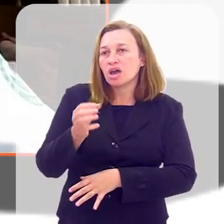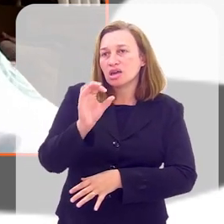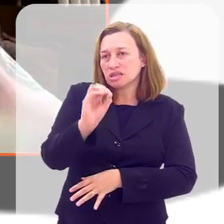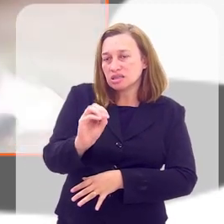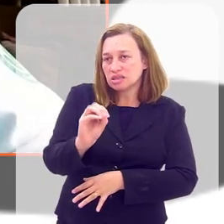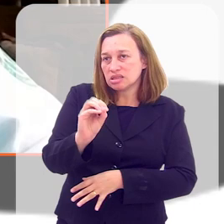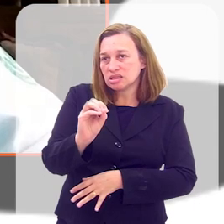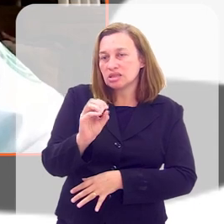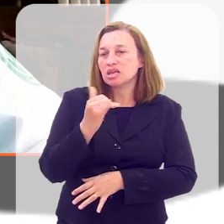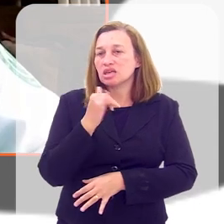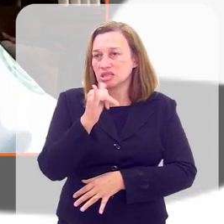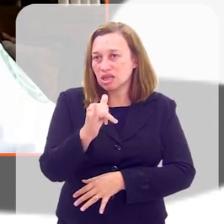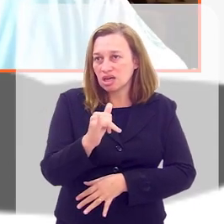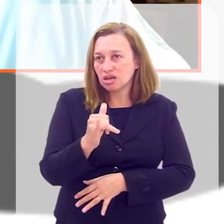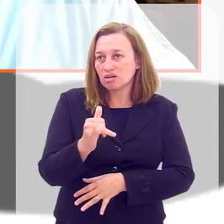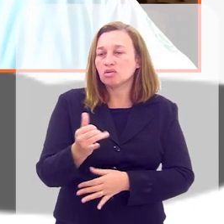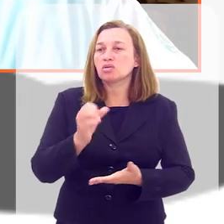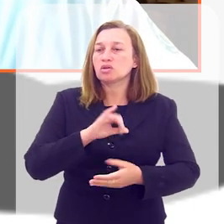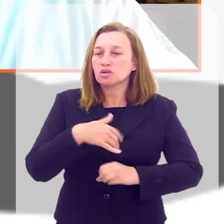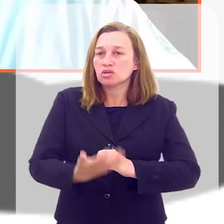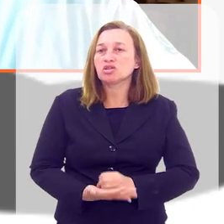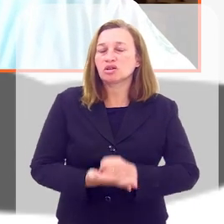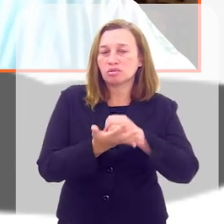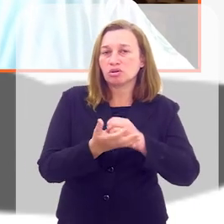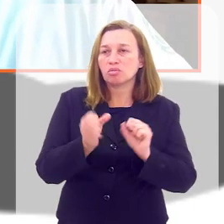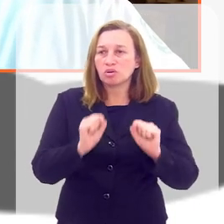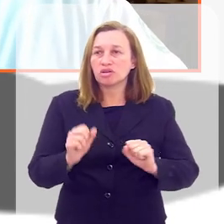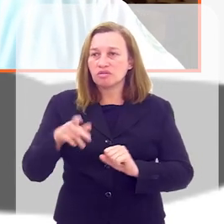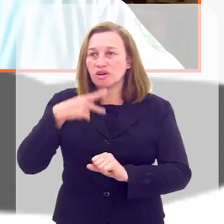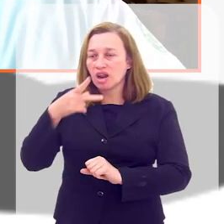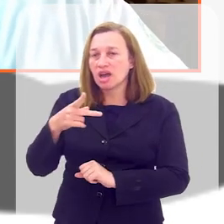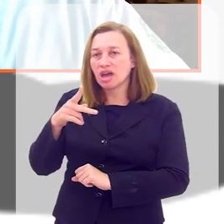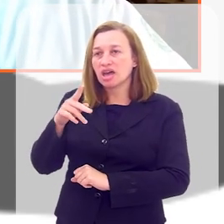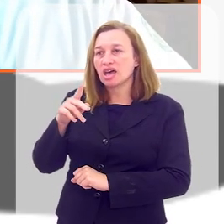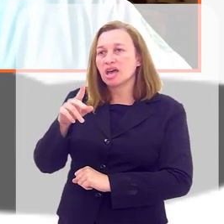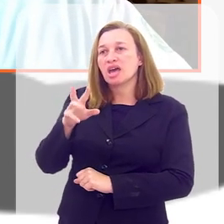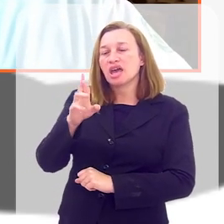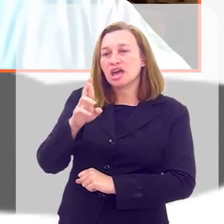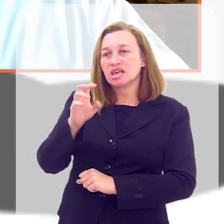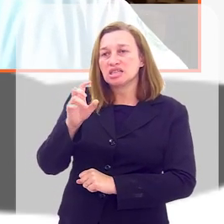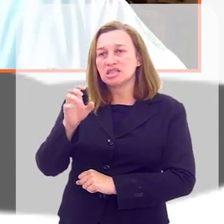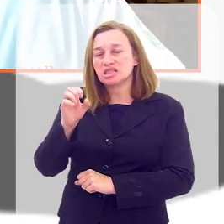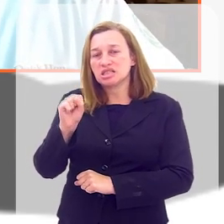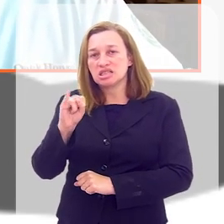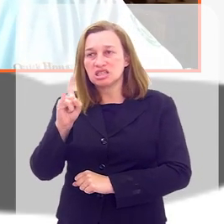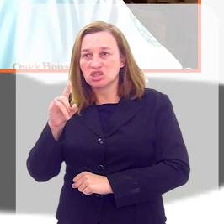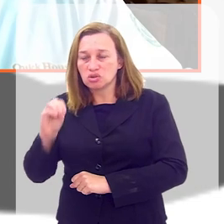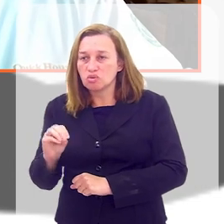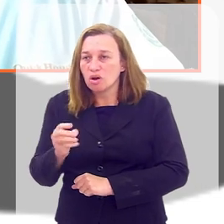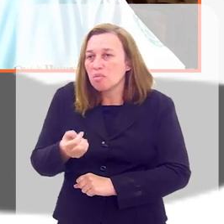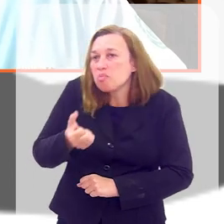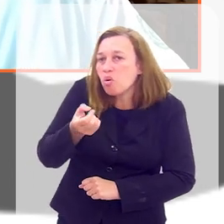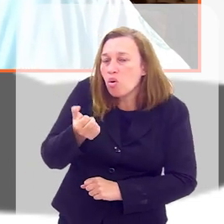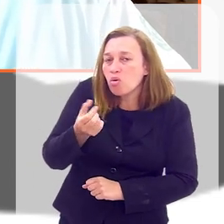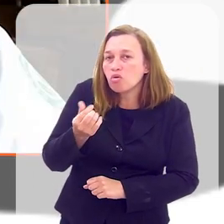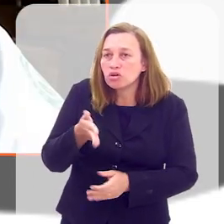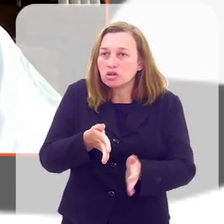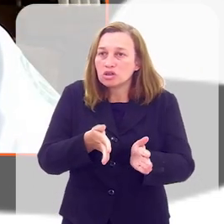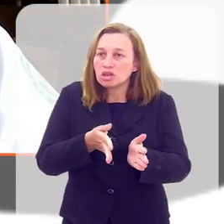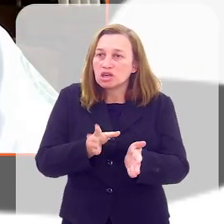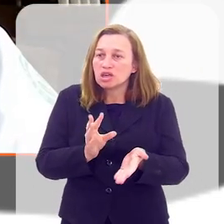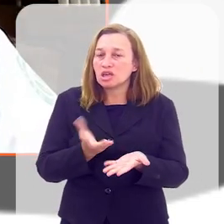então mais um fato de sustentabilidade que a gente pode falar aqui resido é muito pequeno e sobra